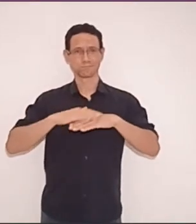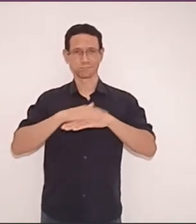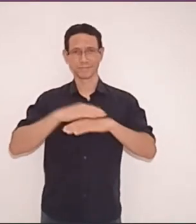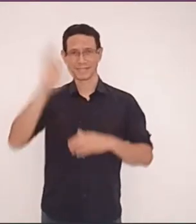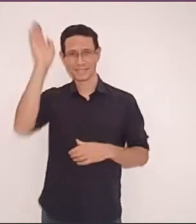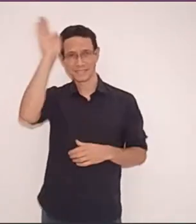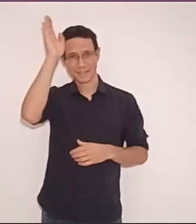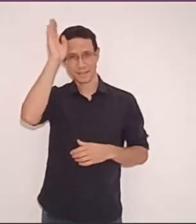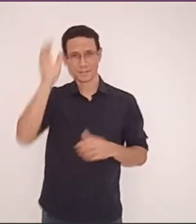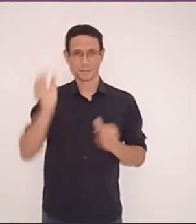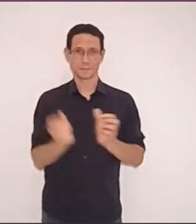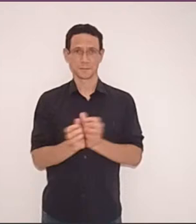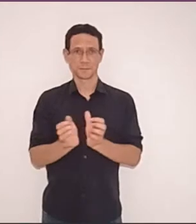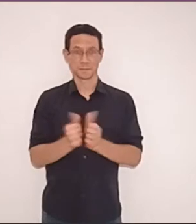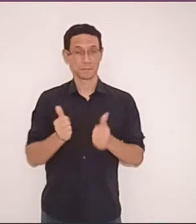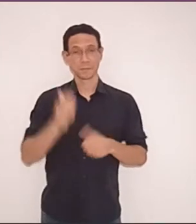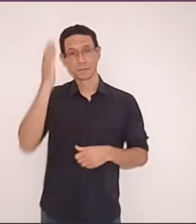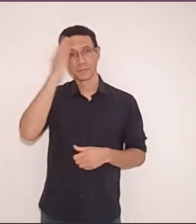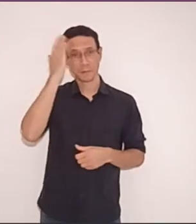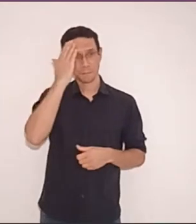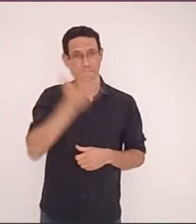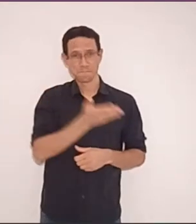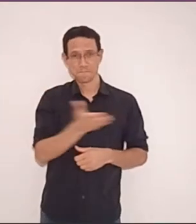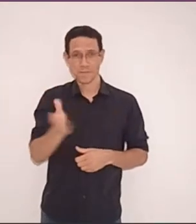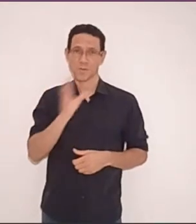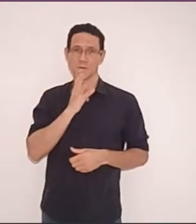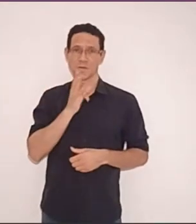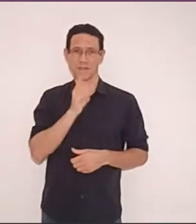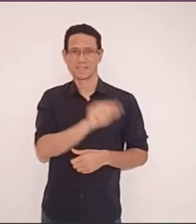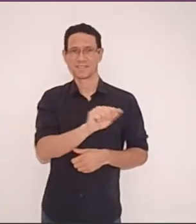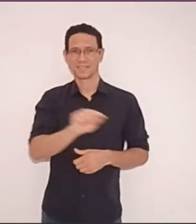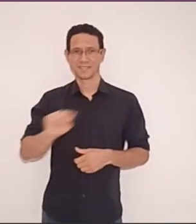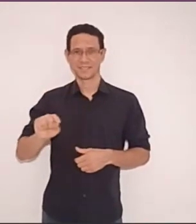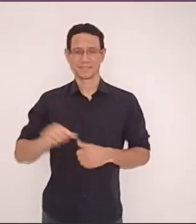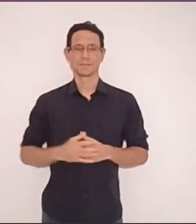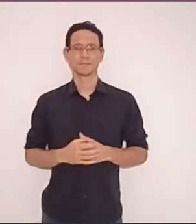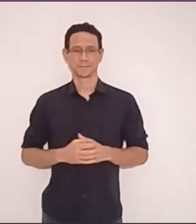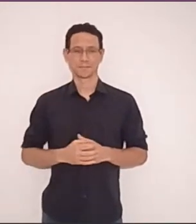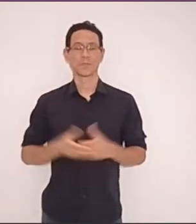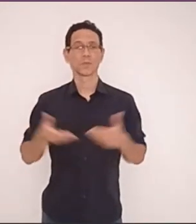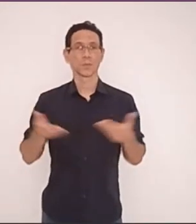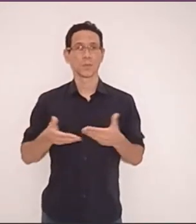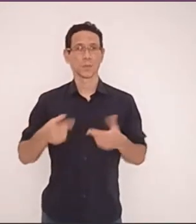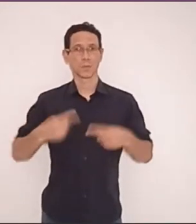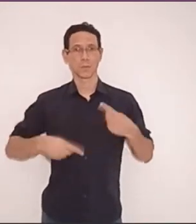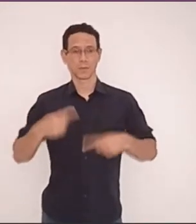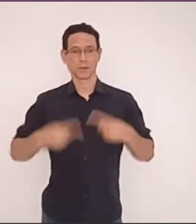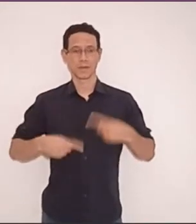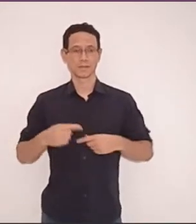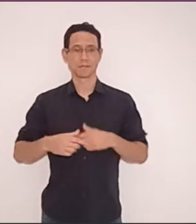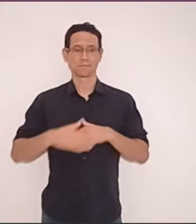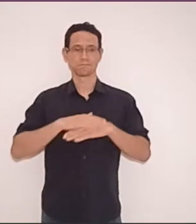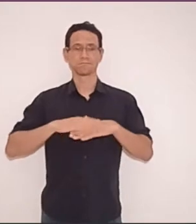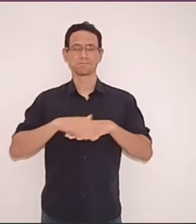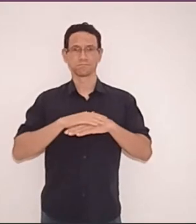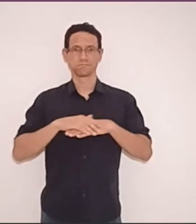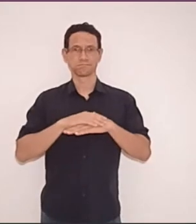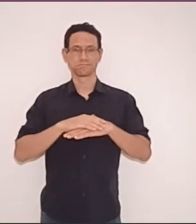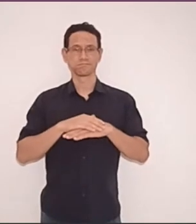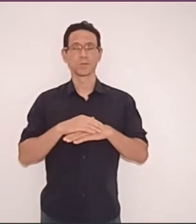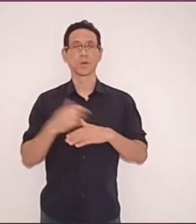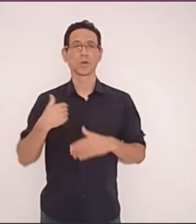e assim sabemos mais sobre o nosso público hoje para o debate território linguagem